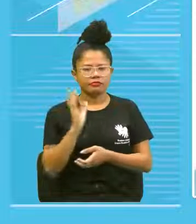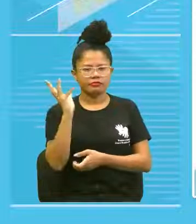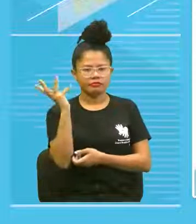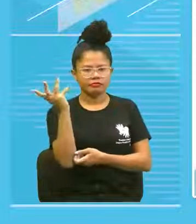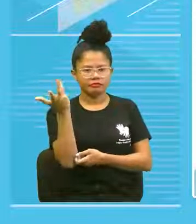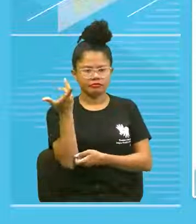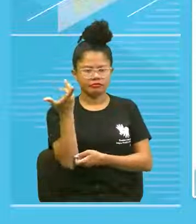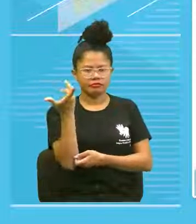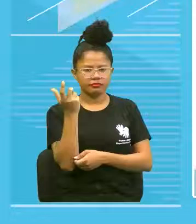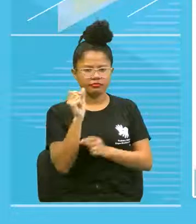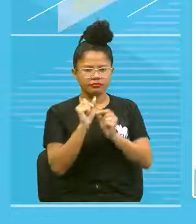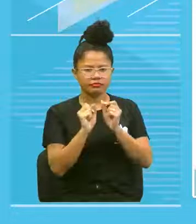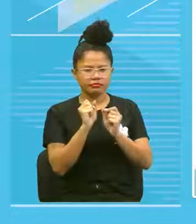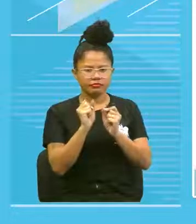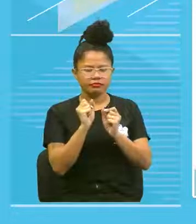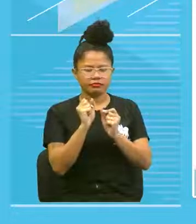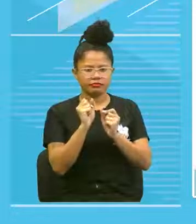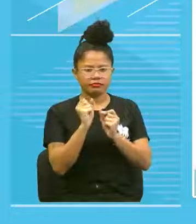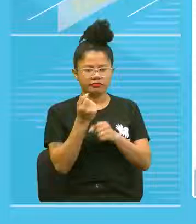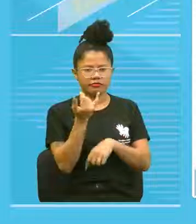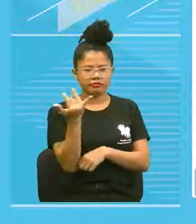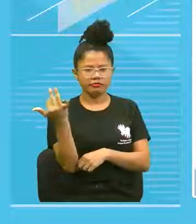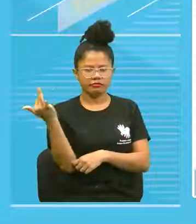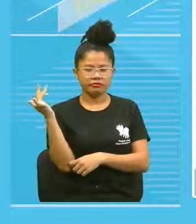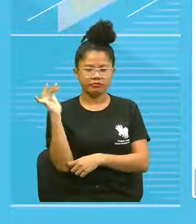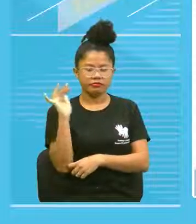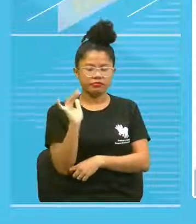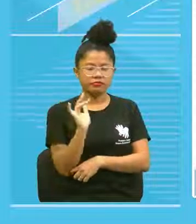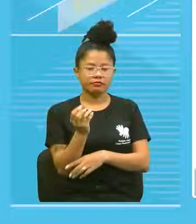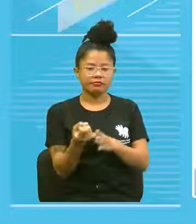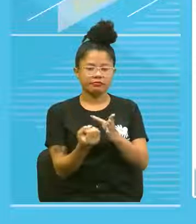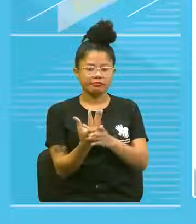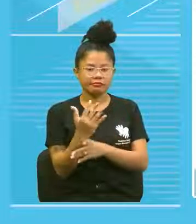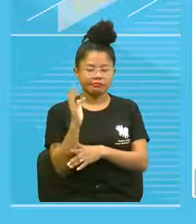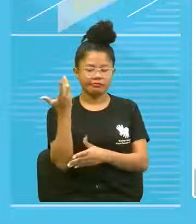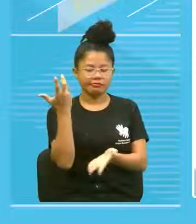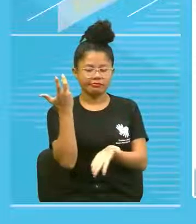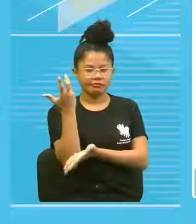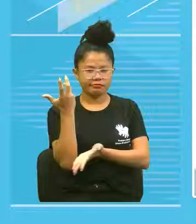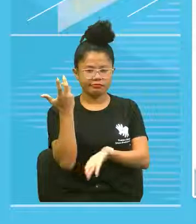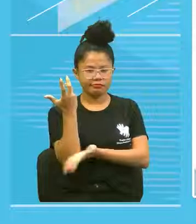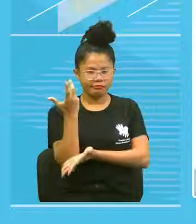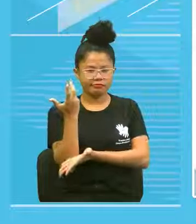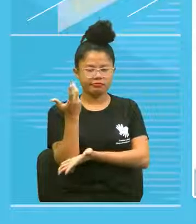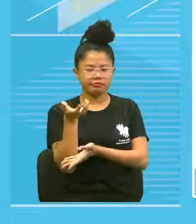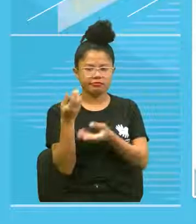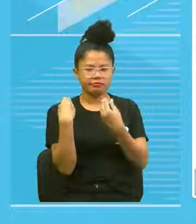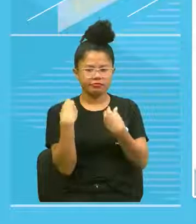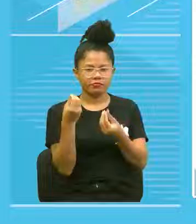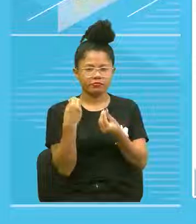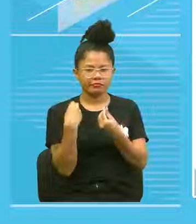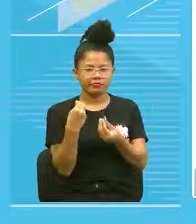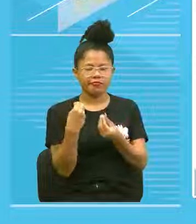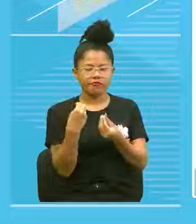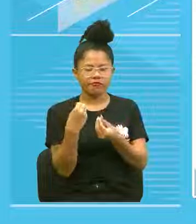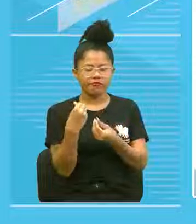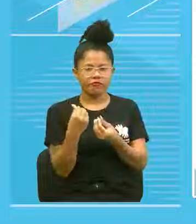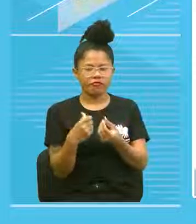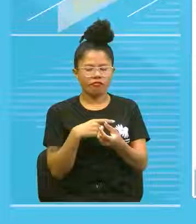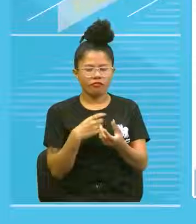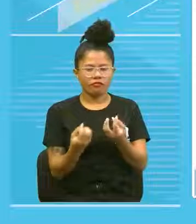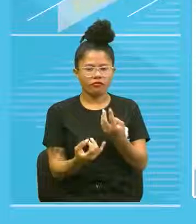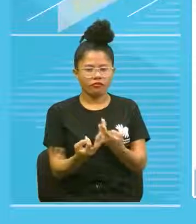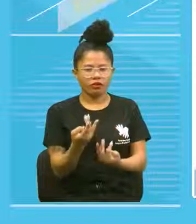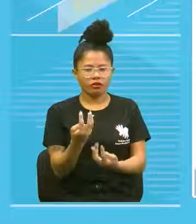lenha que dá origem ao fogo isso aí é energia de ser vivo Essa